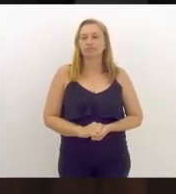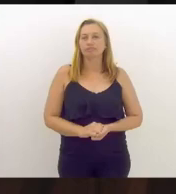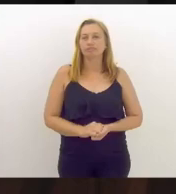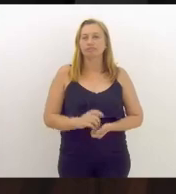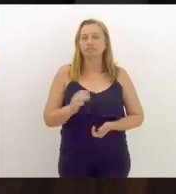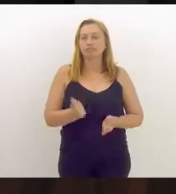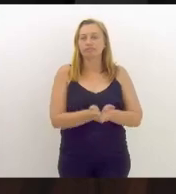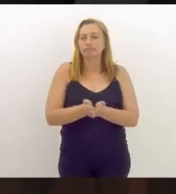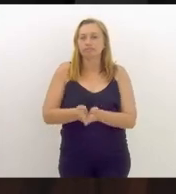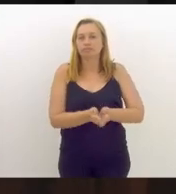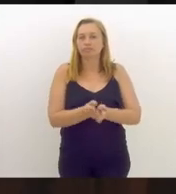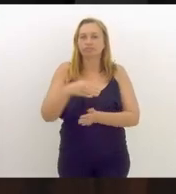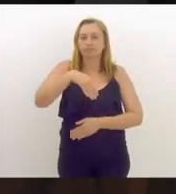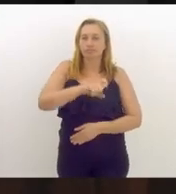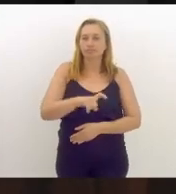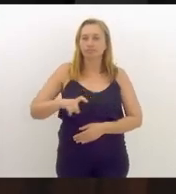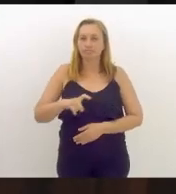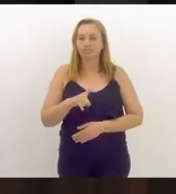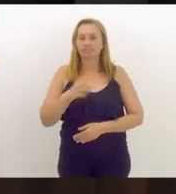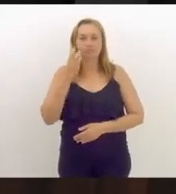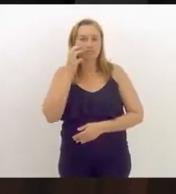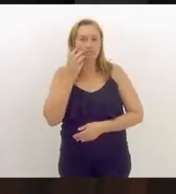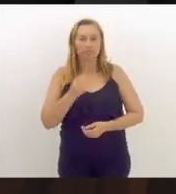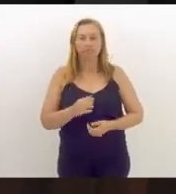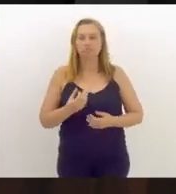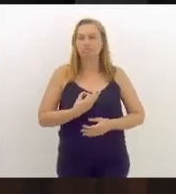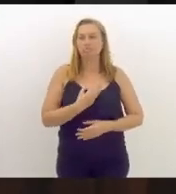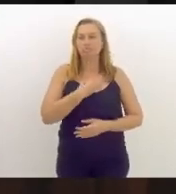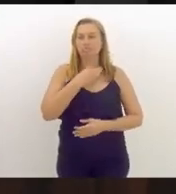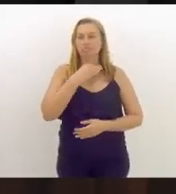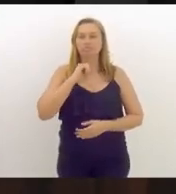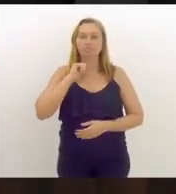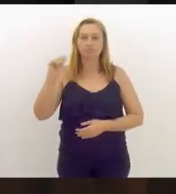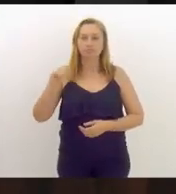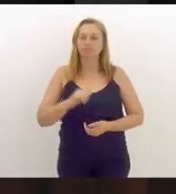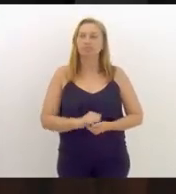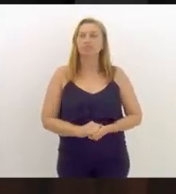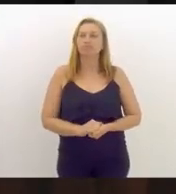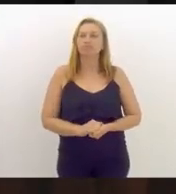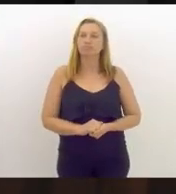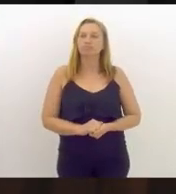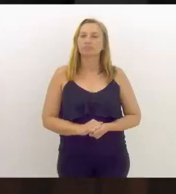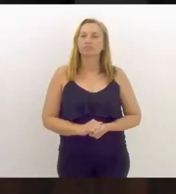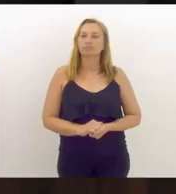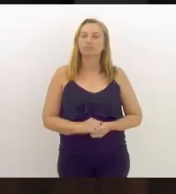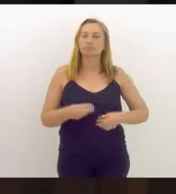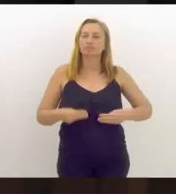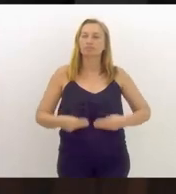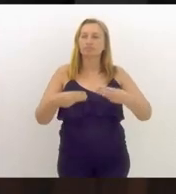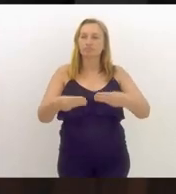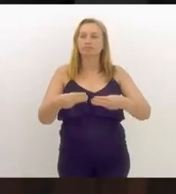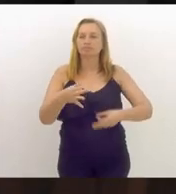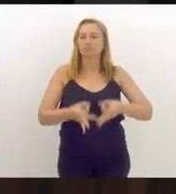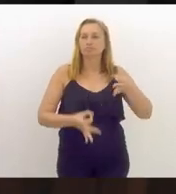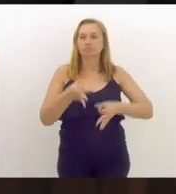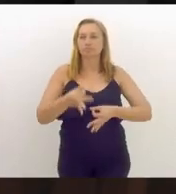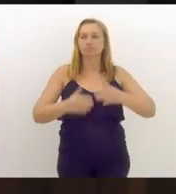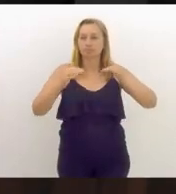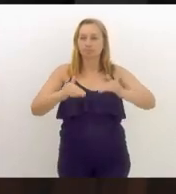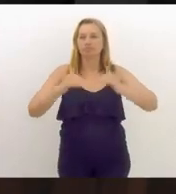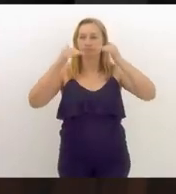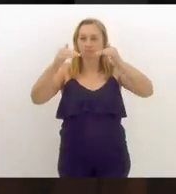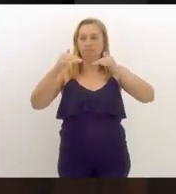Bebeto Max Lemos e Valdete Carneiro consegue medalha Tiradentes seus respectivo diploma ao ministro do Tribunal Federal